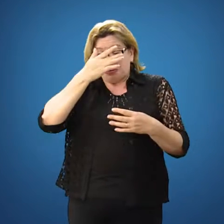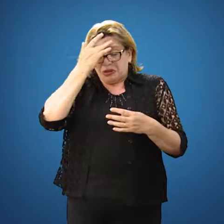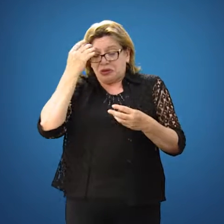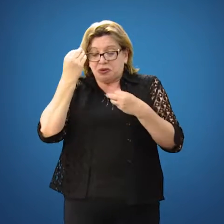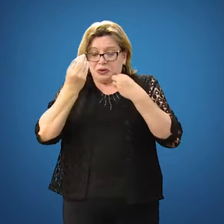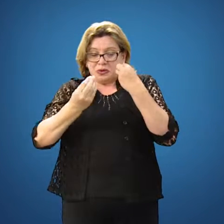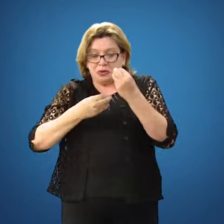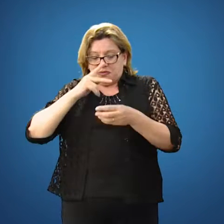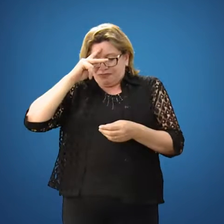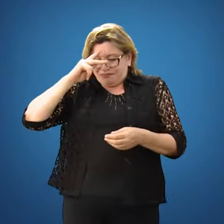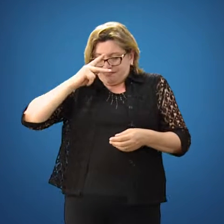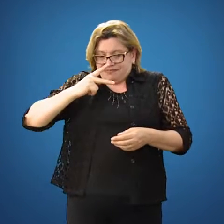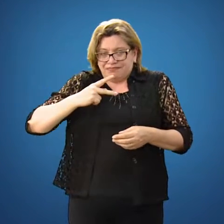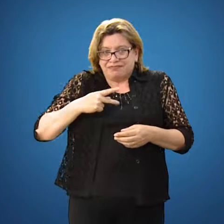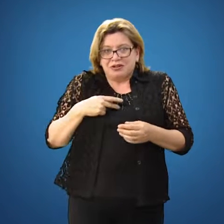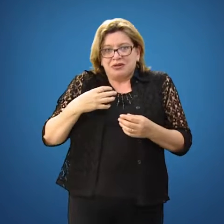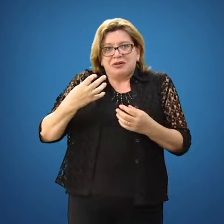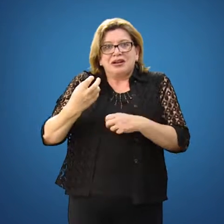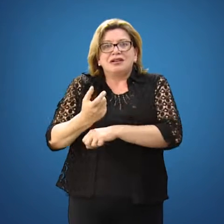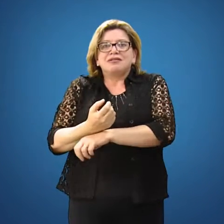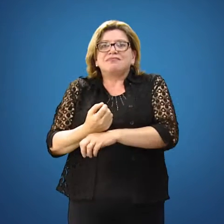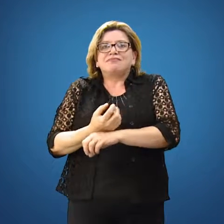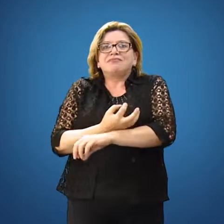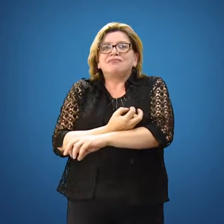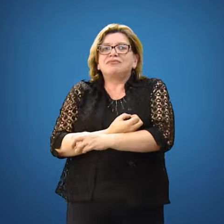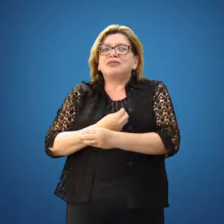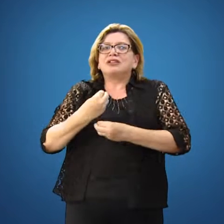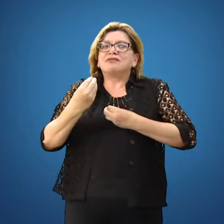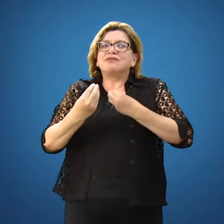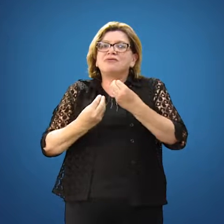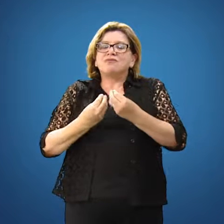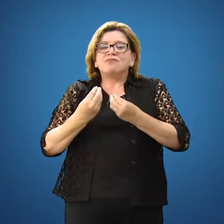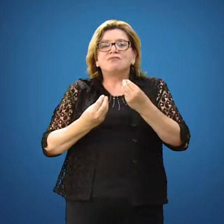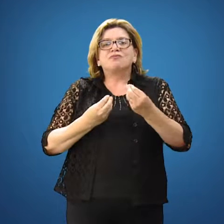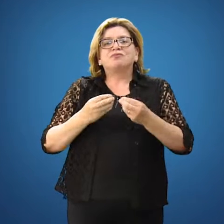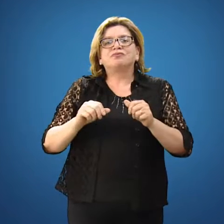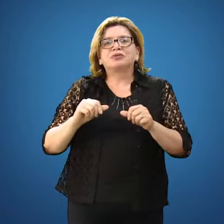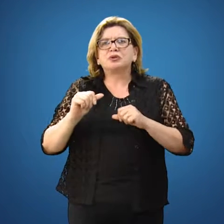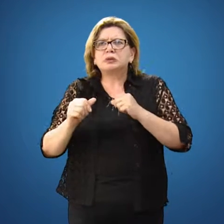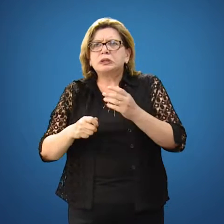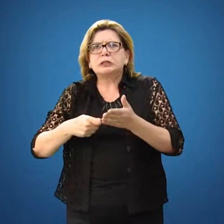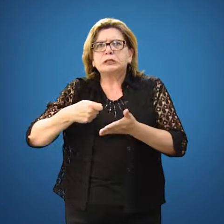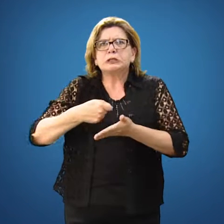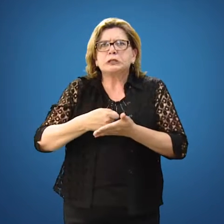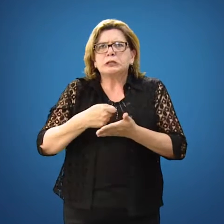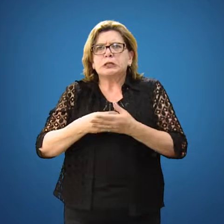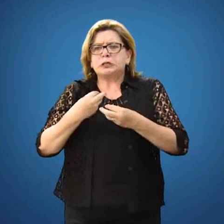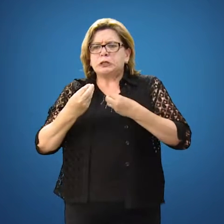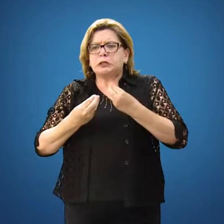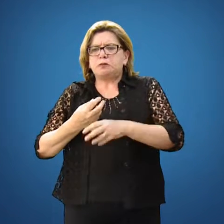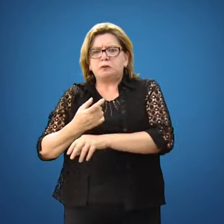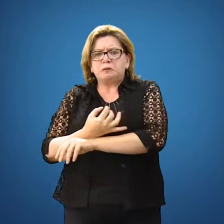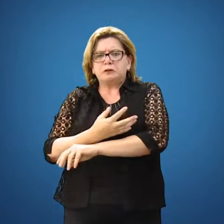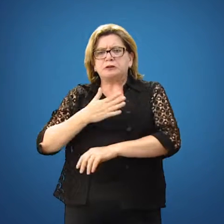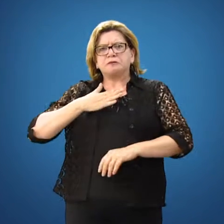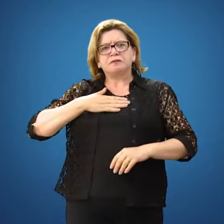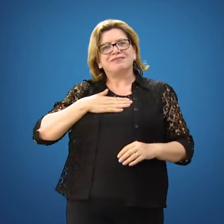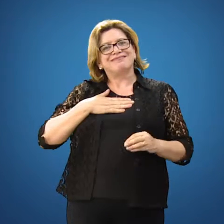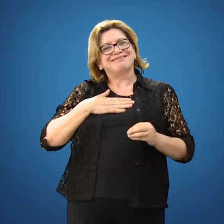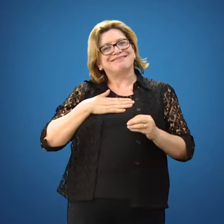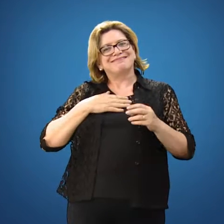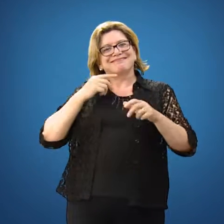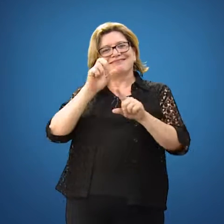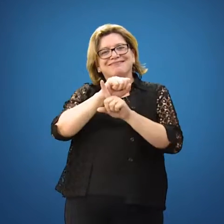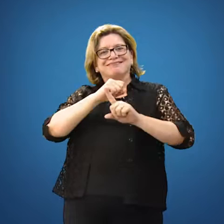pessoal, individual, equilíbrio emocional, em relação às exigências da própria situação